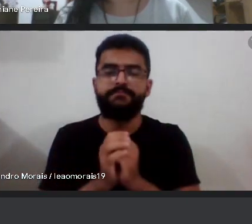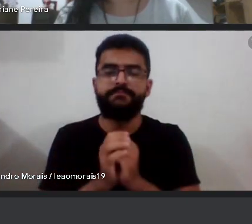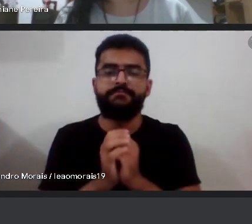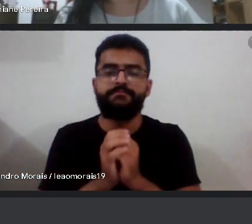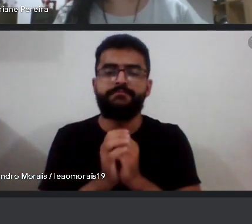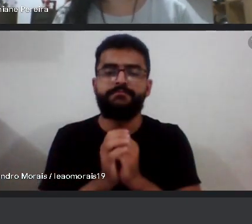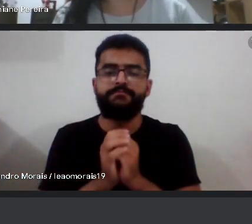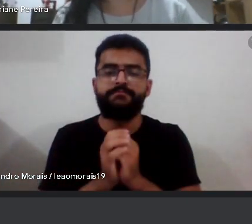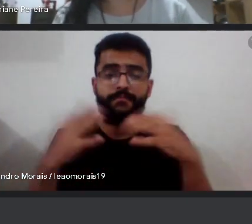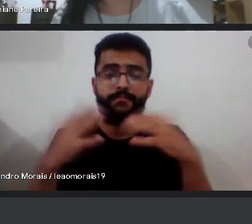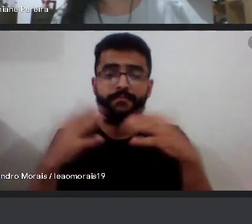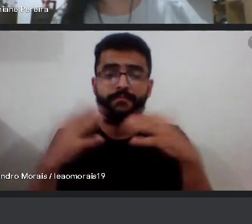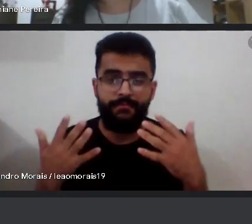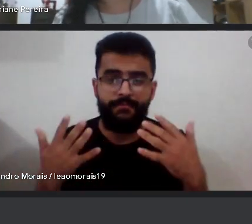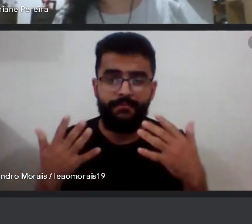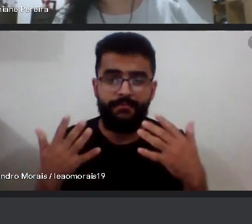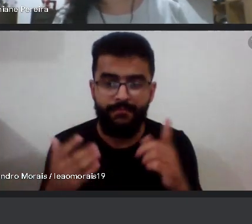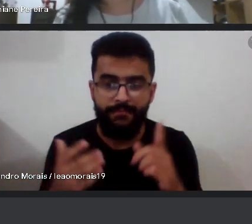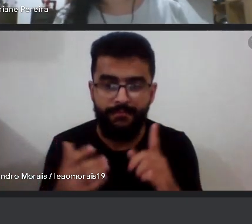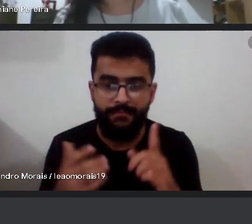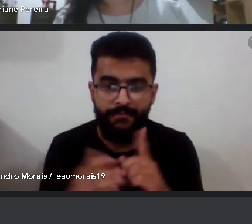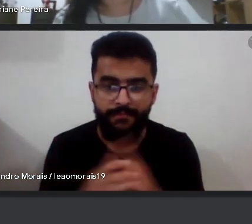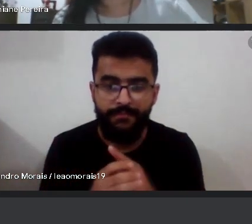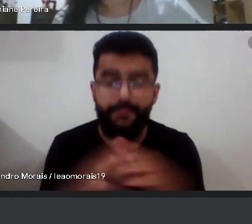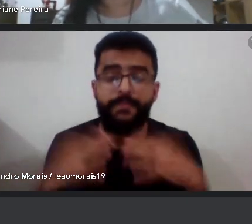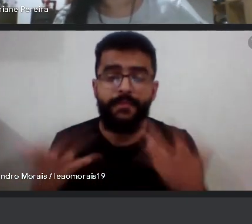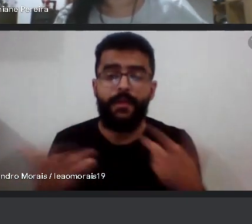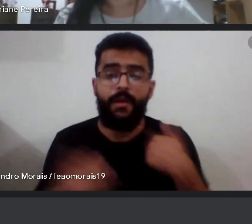Daí, só fixar ele aqui.